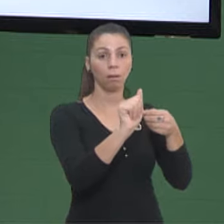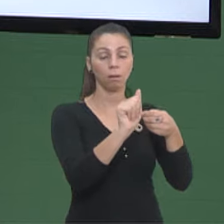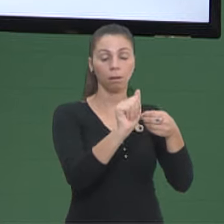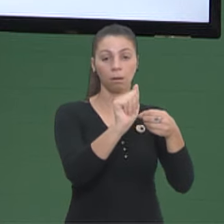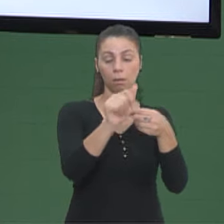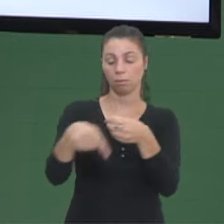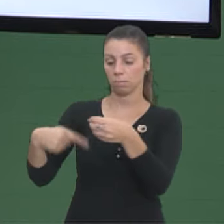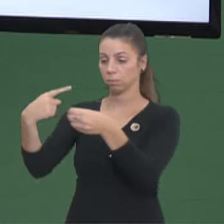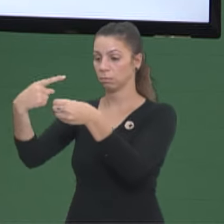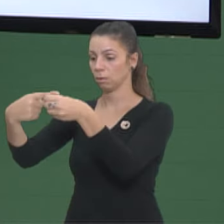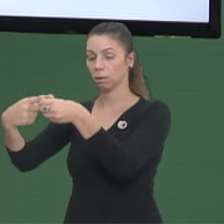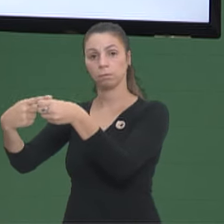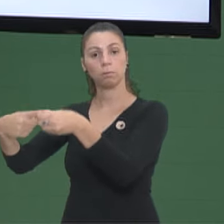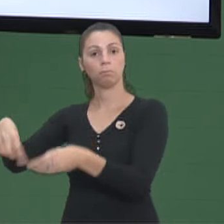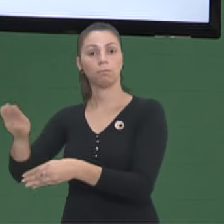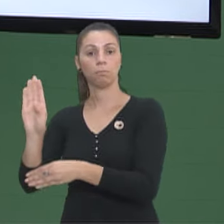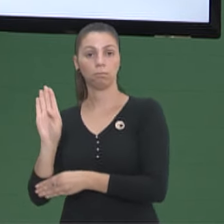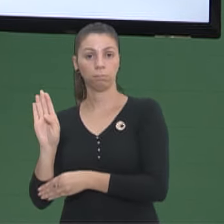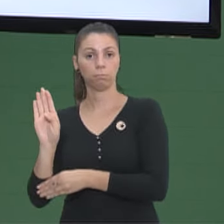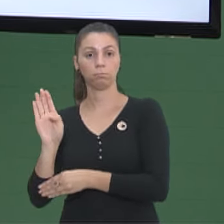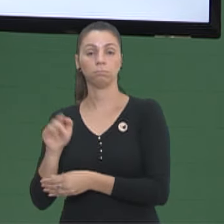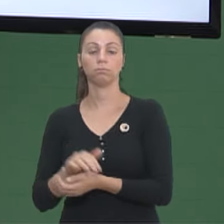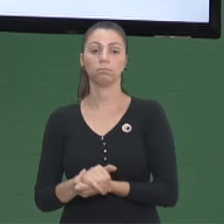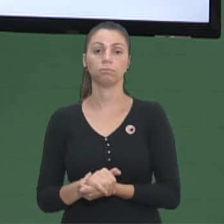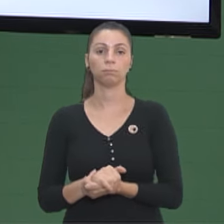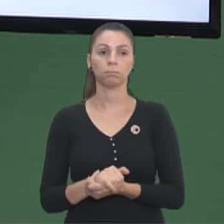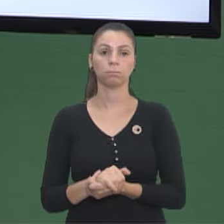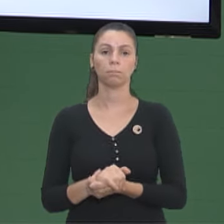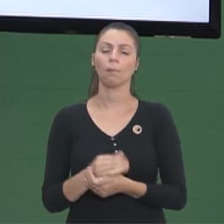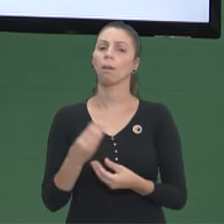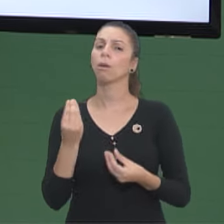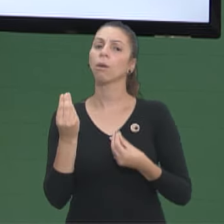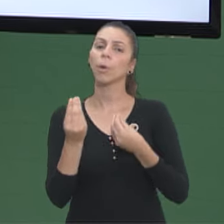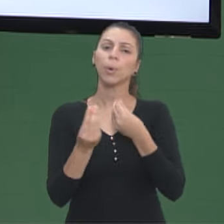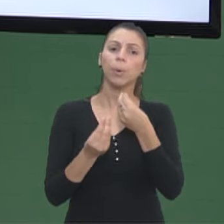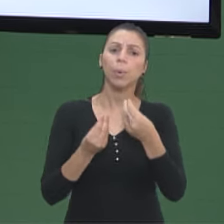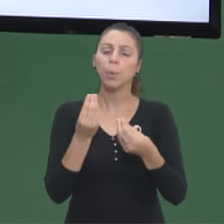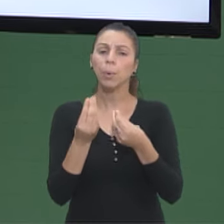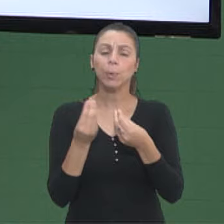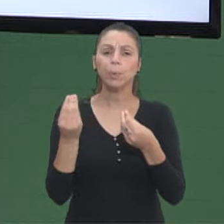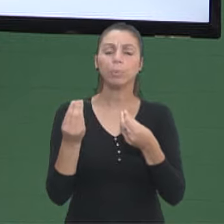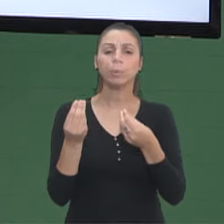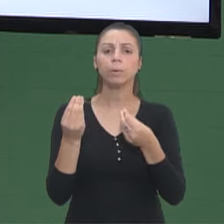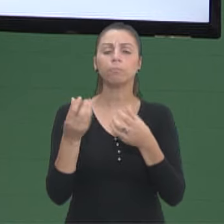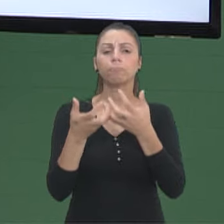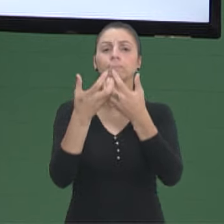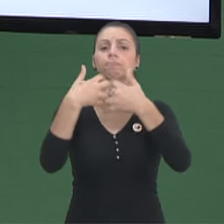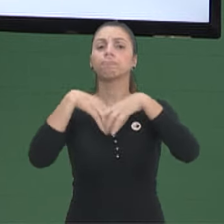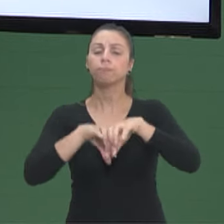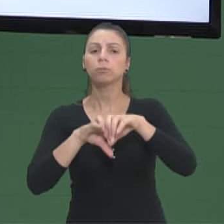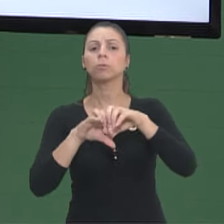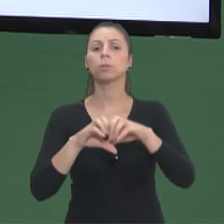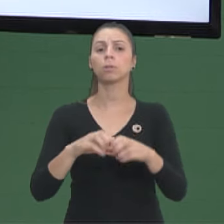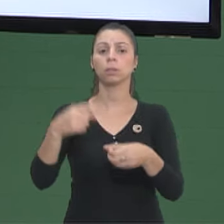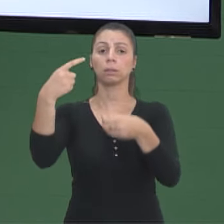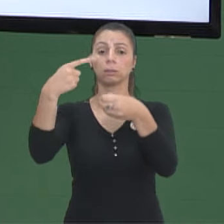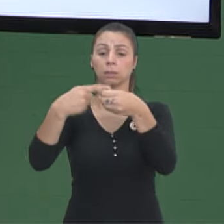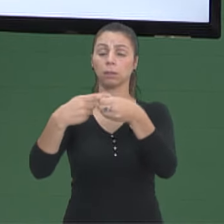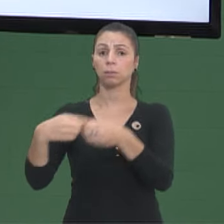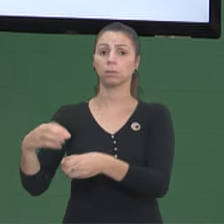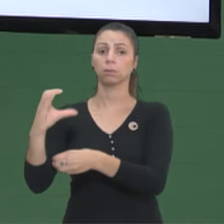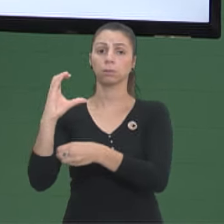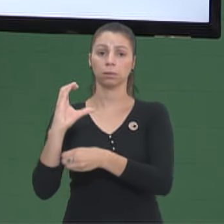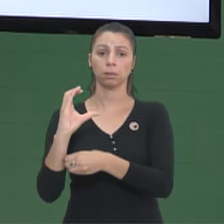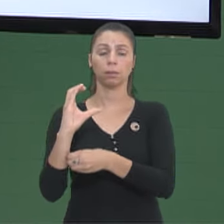B. Tá bom? Vamos lá. E como que ficaria com a cidade C? Já pensaram um